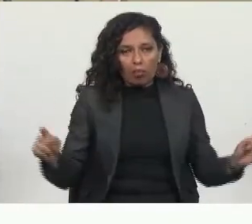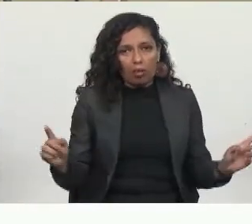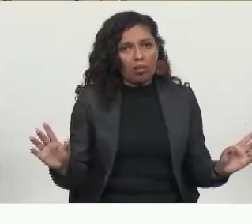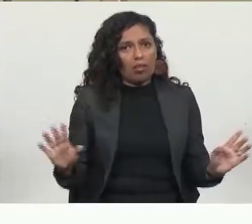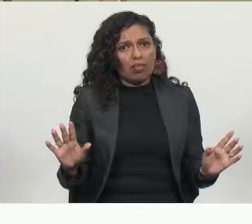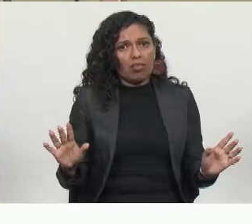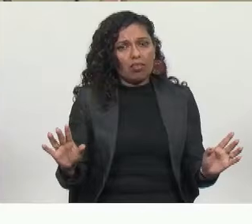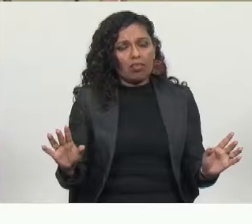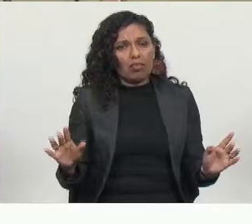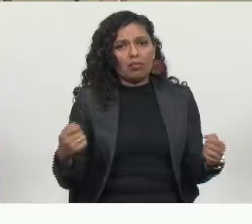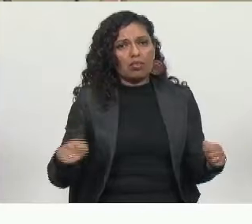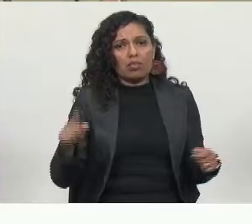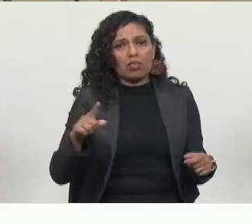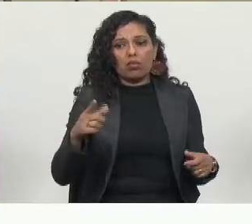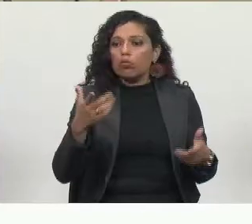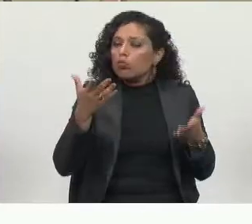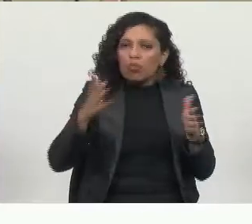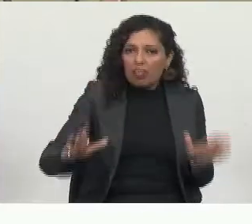armado?